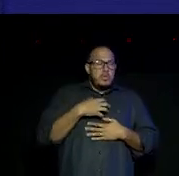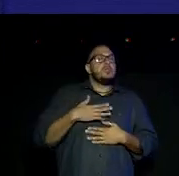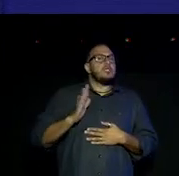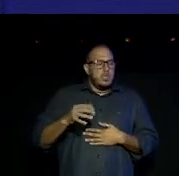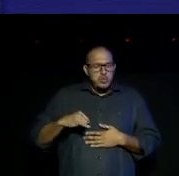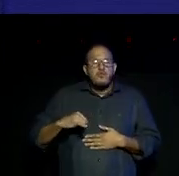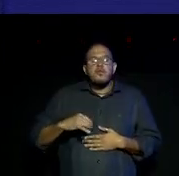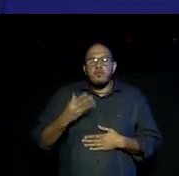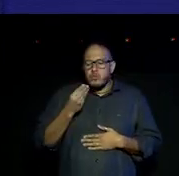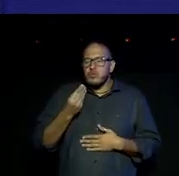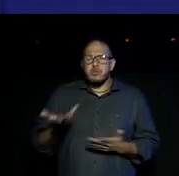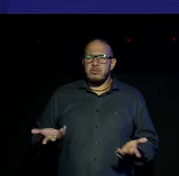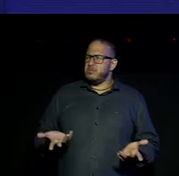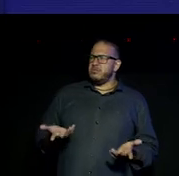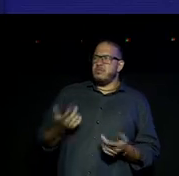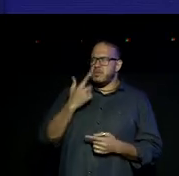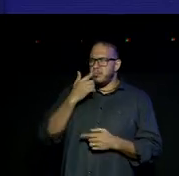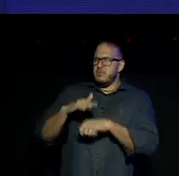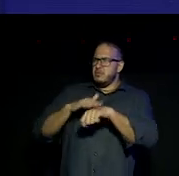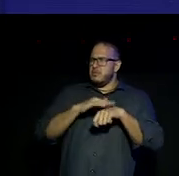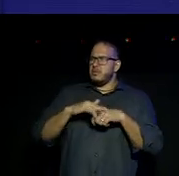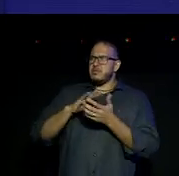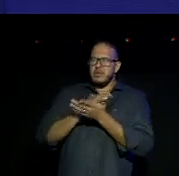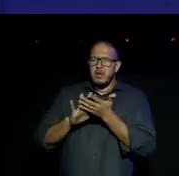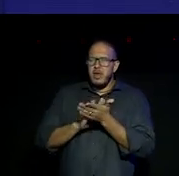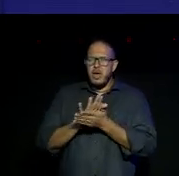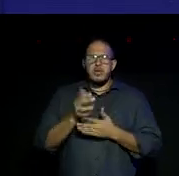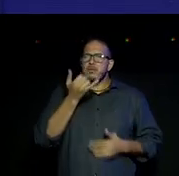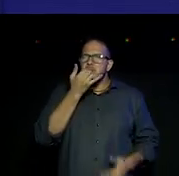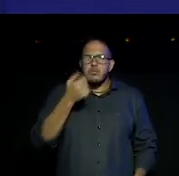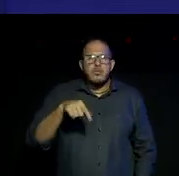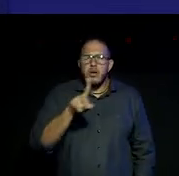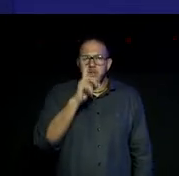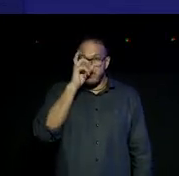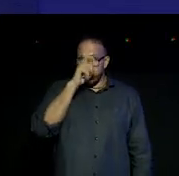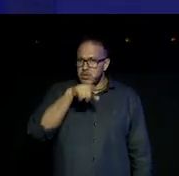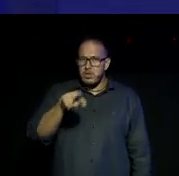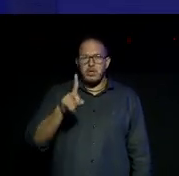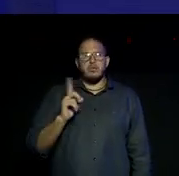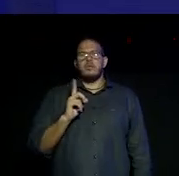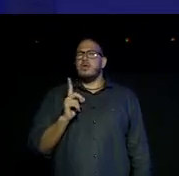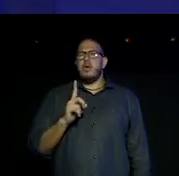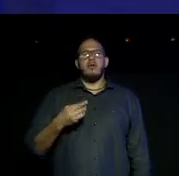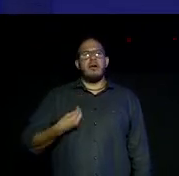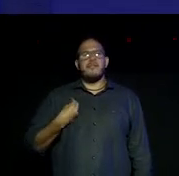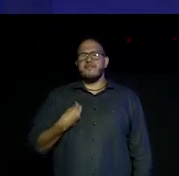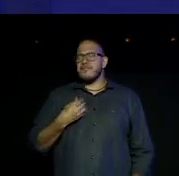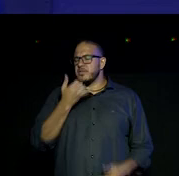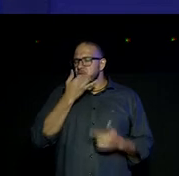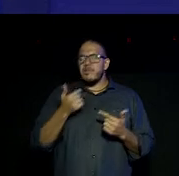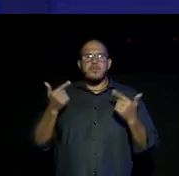fosse uma justificativa para que ele não fizesse nada. Então, não considera as dificuldades como desafios, a vida fica